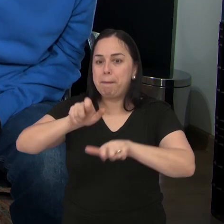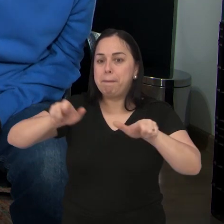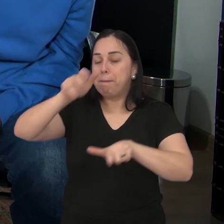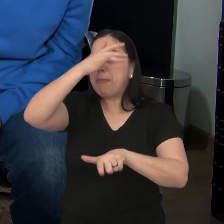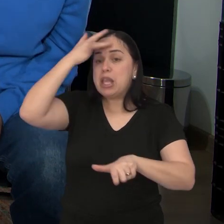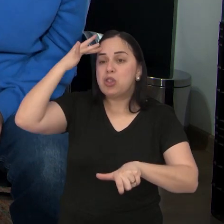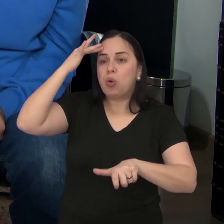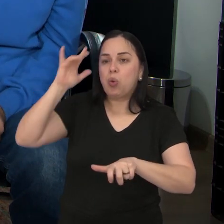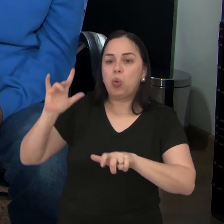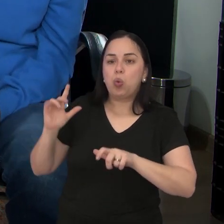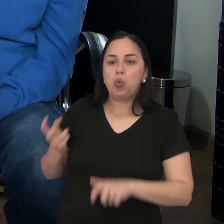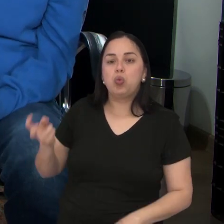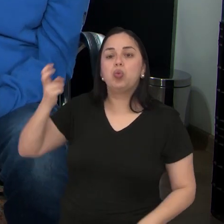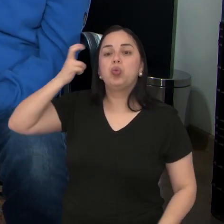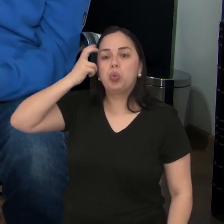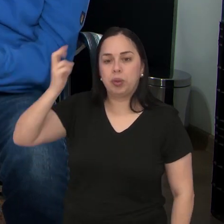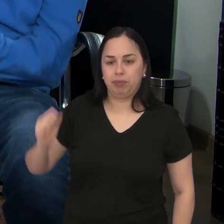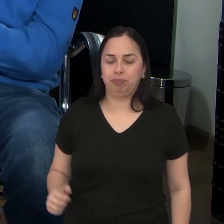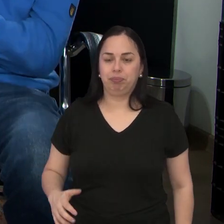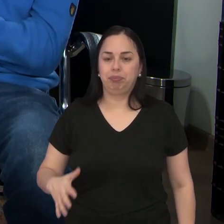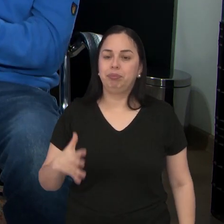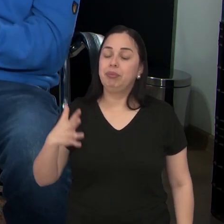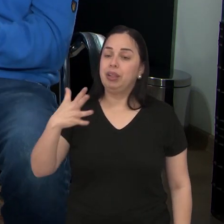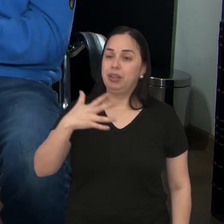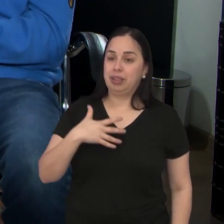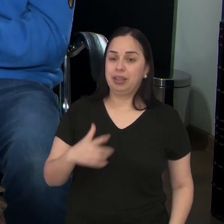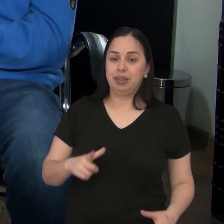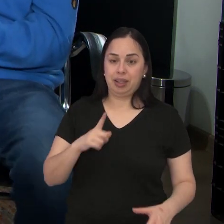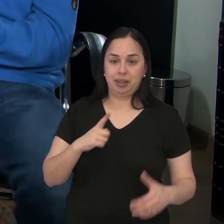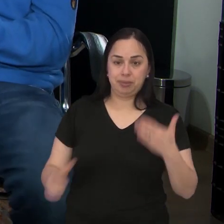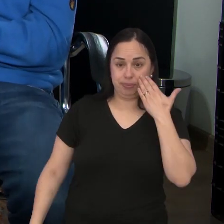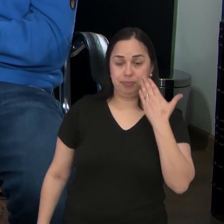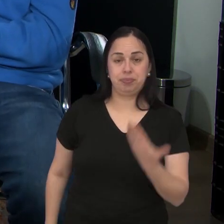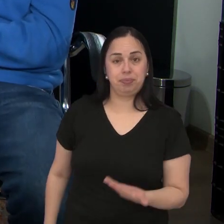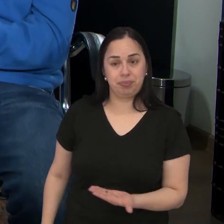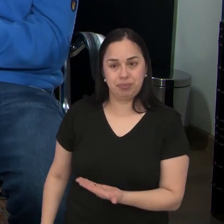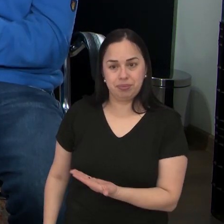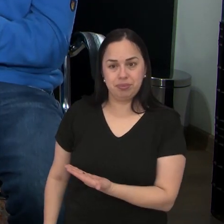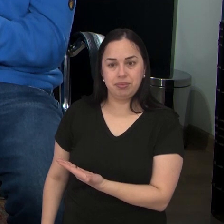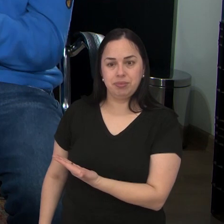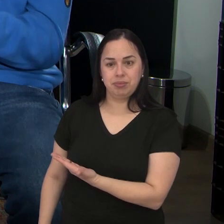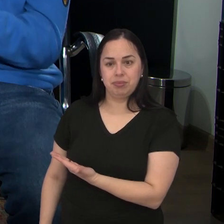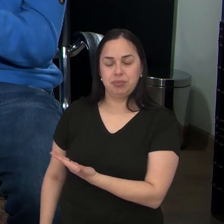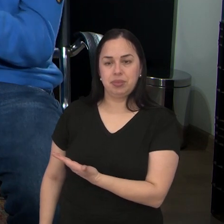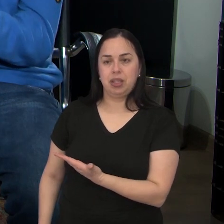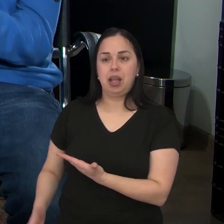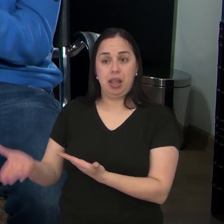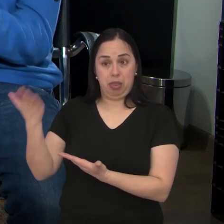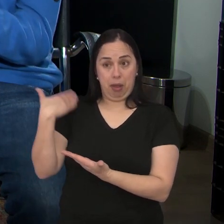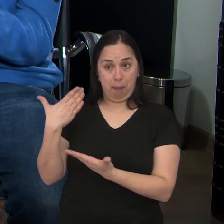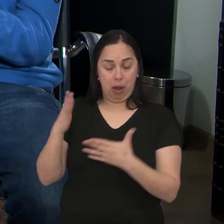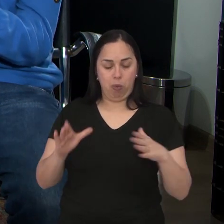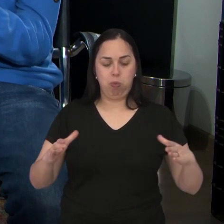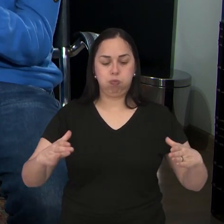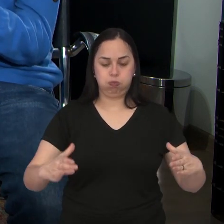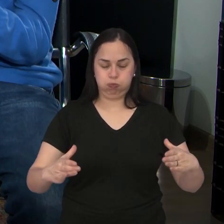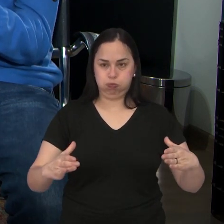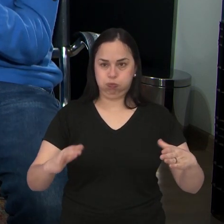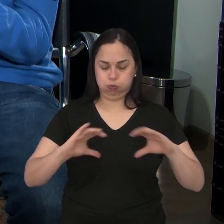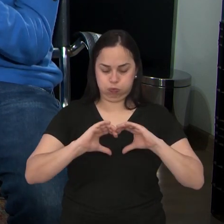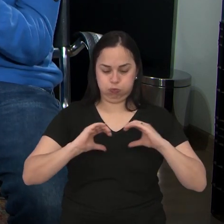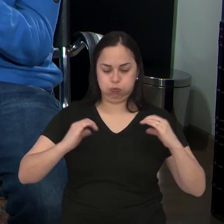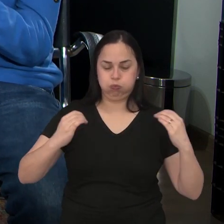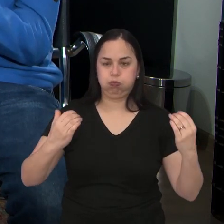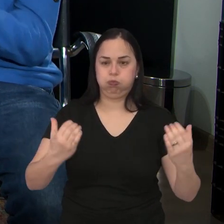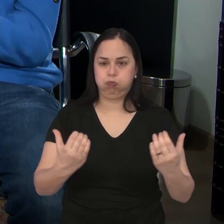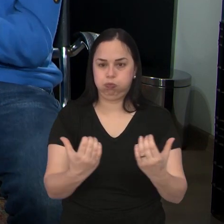colocar. A ideia é o seguinte. Eu tenho um fragmento que era uma tigela de